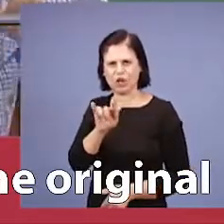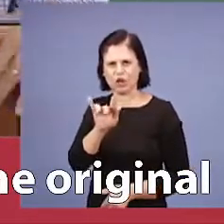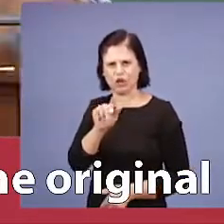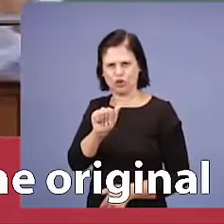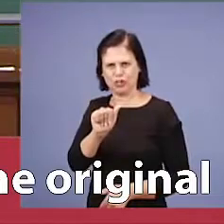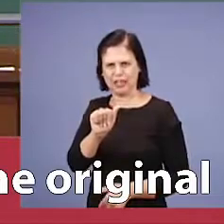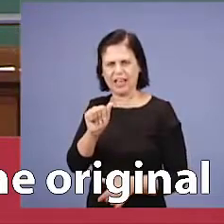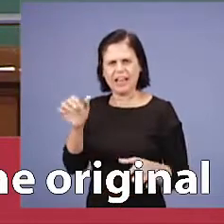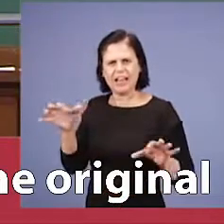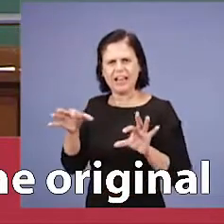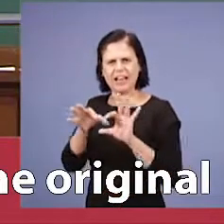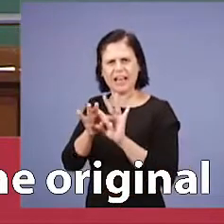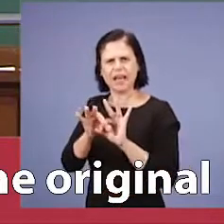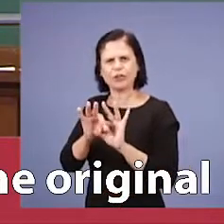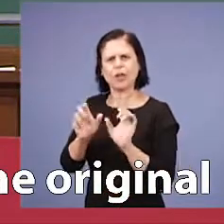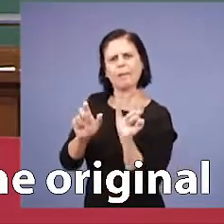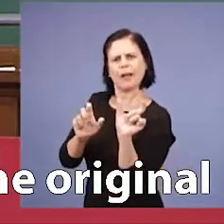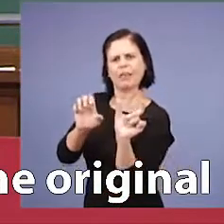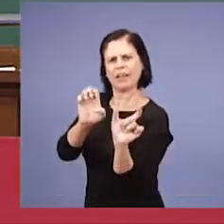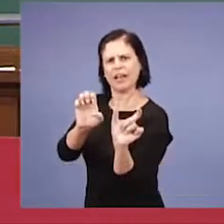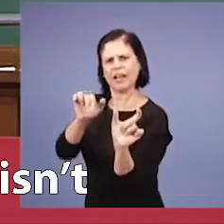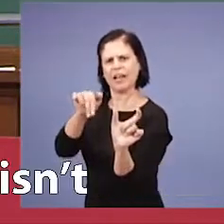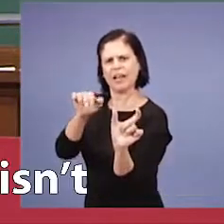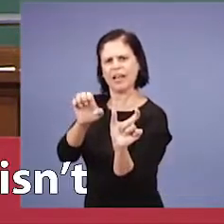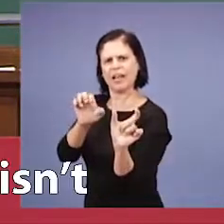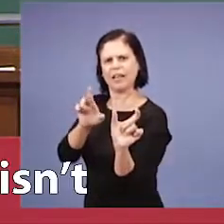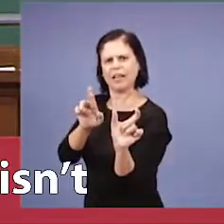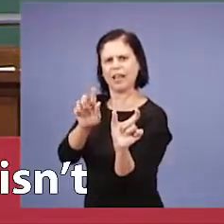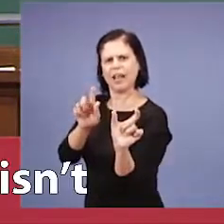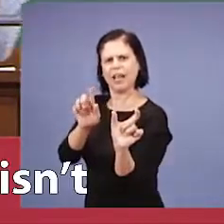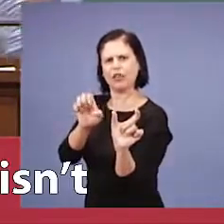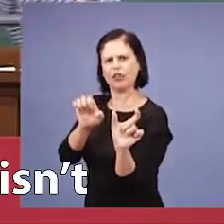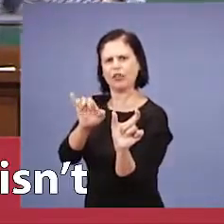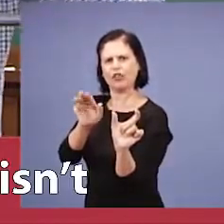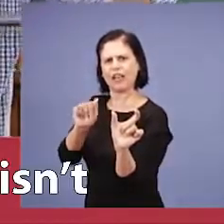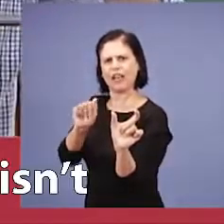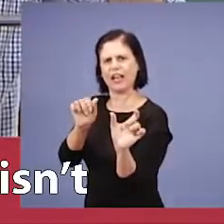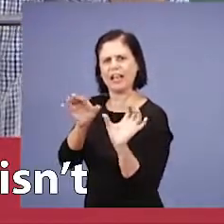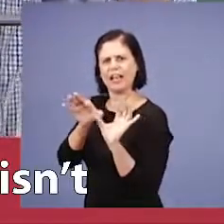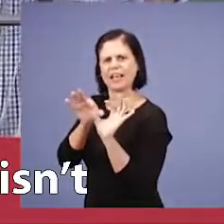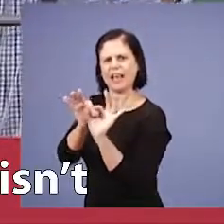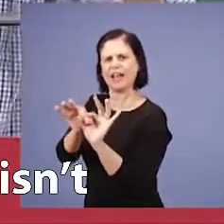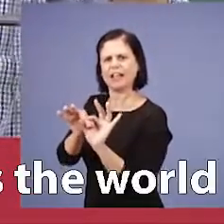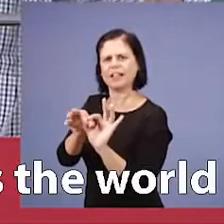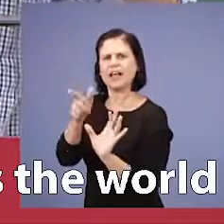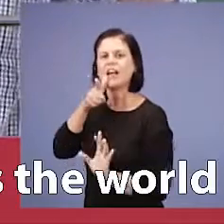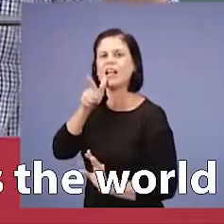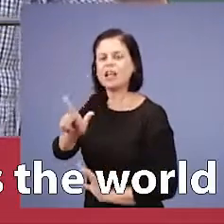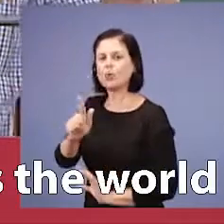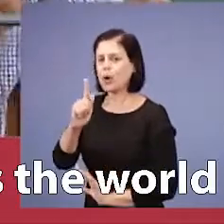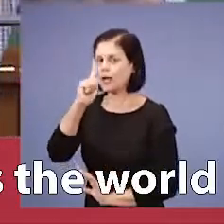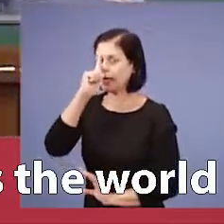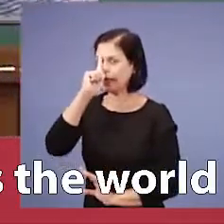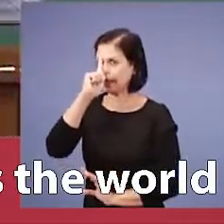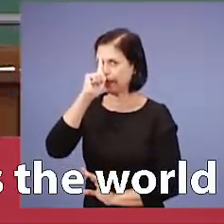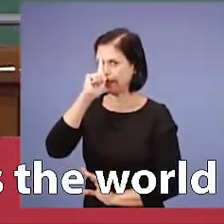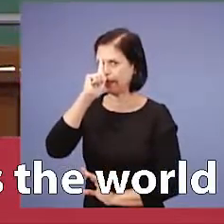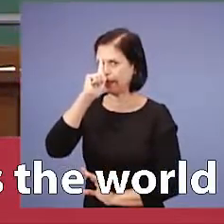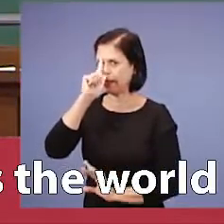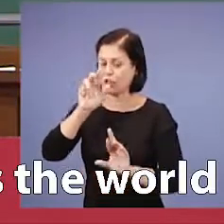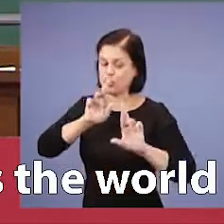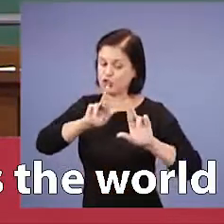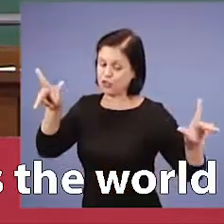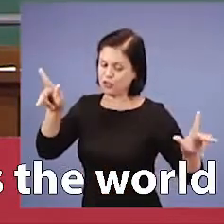eia que é uma palavra que está no original no grego é a única palavra que não está relacionada com a